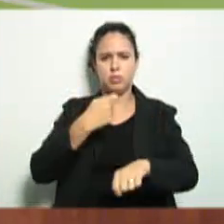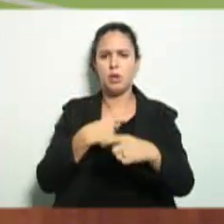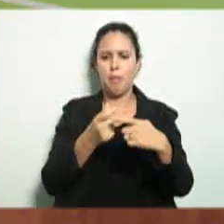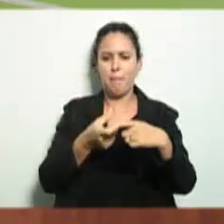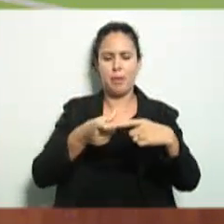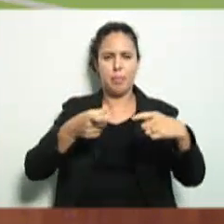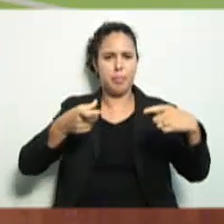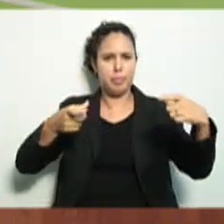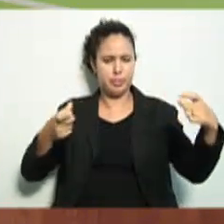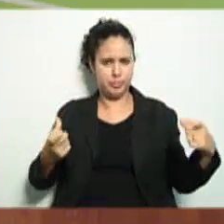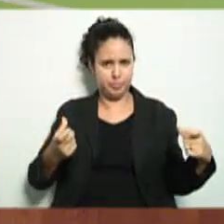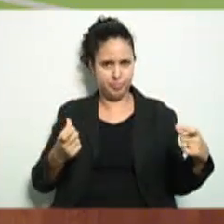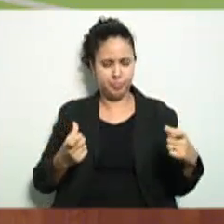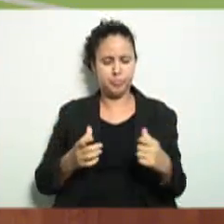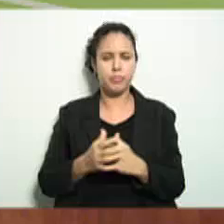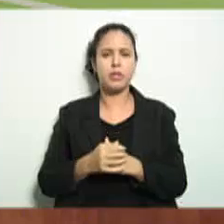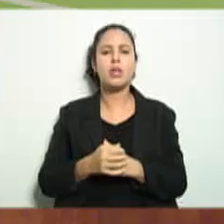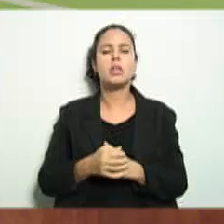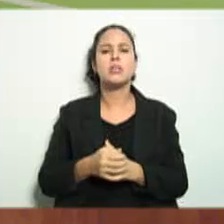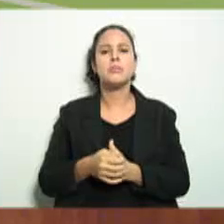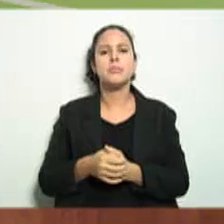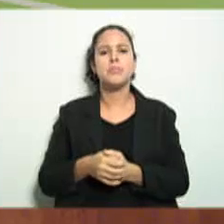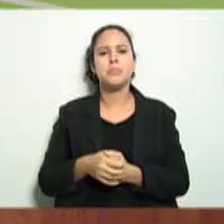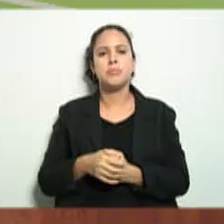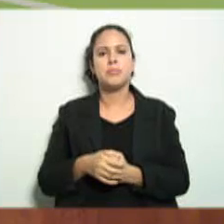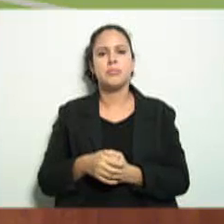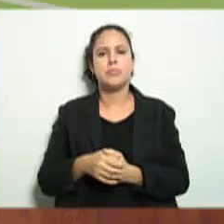mais, melhorar ainda mais em resultados.